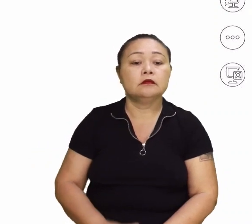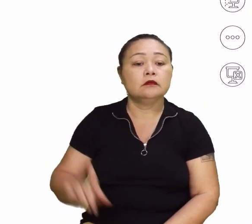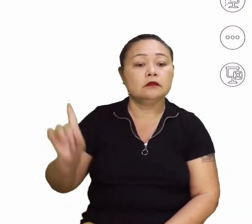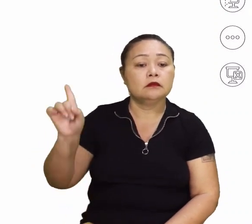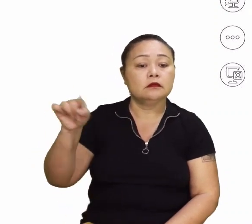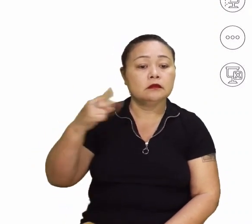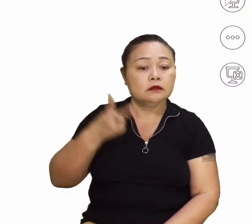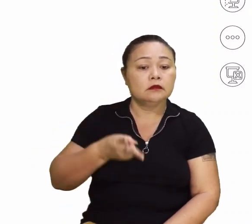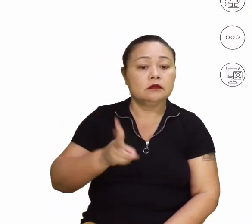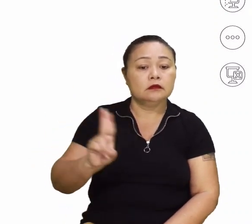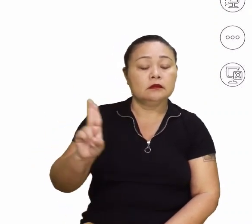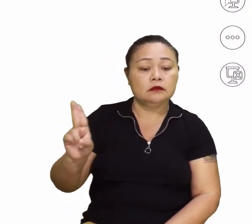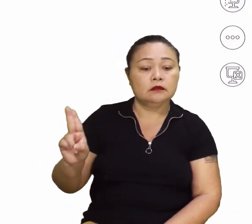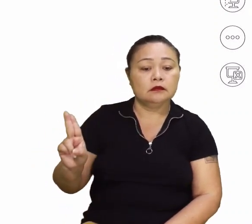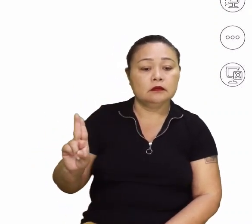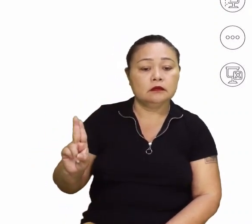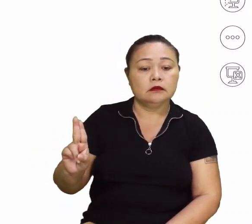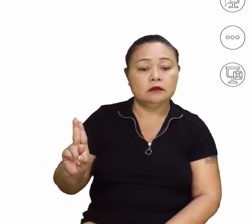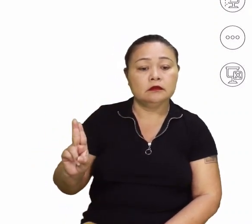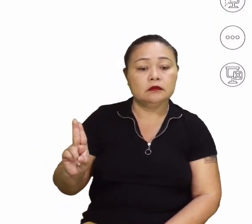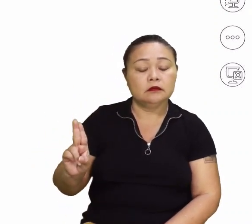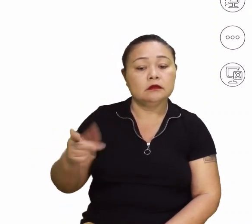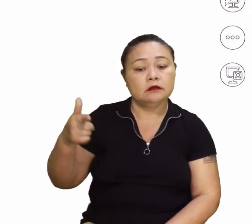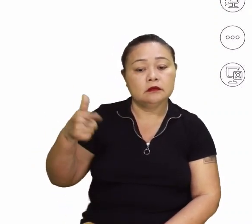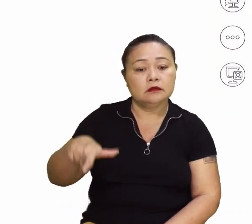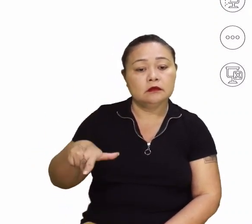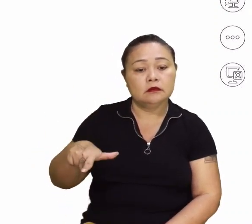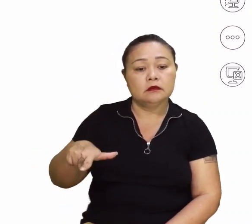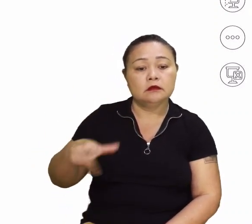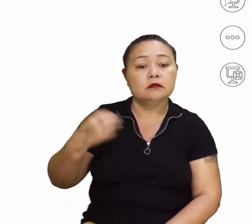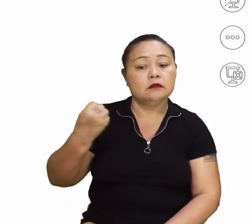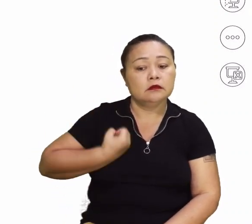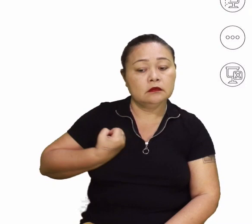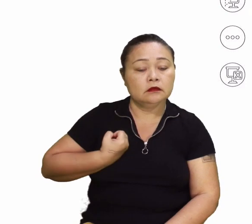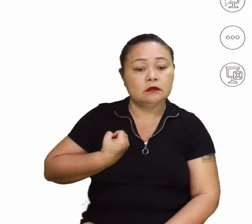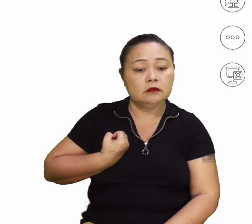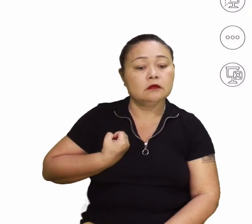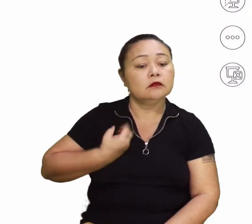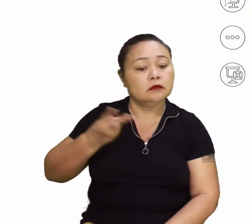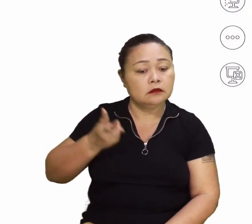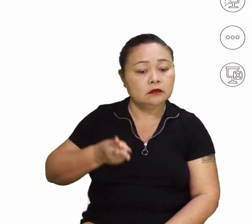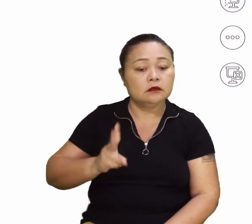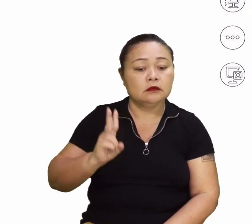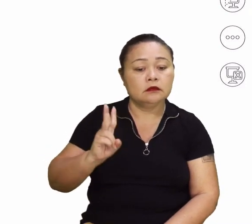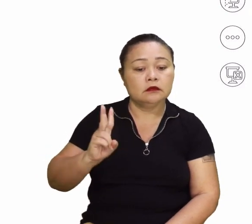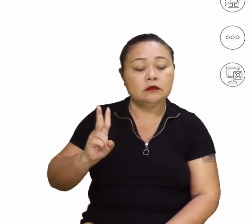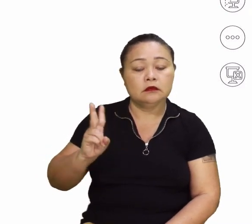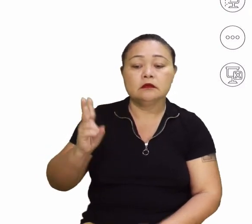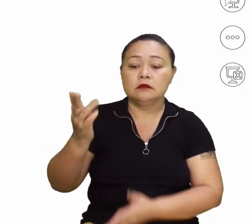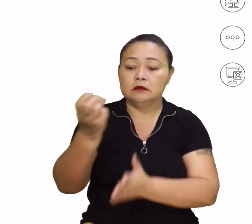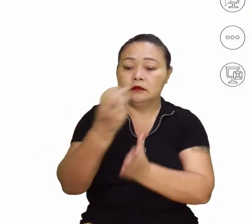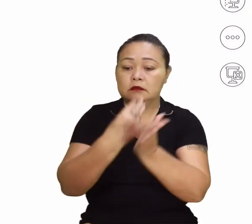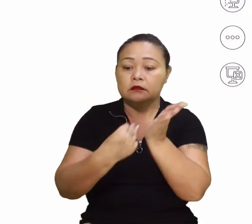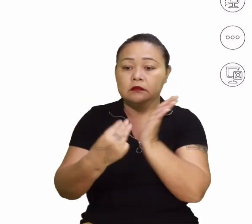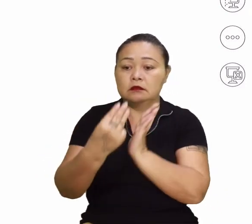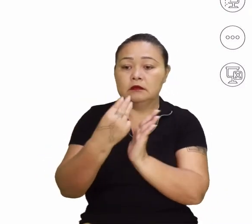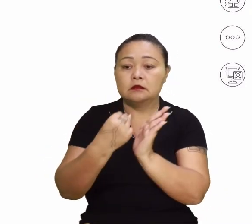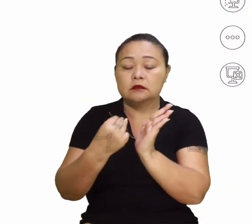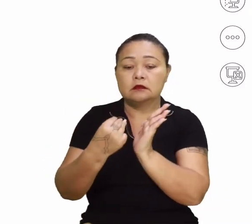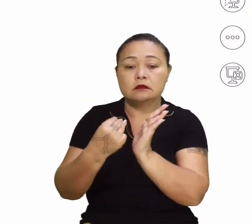Aqui é a continuação, né? Novamente, ó, tem a numeração, vai continuar naquele mapa lá, ok?